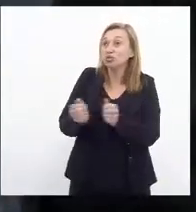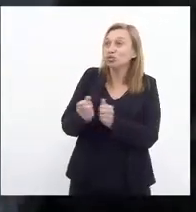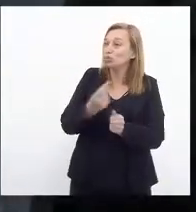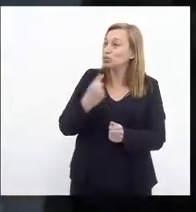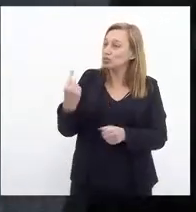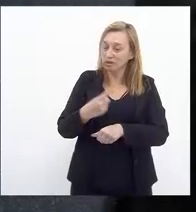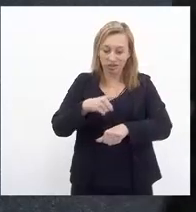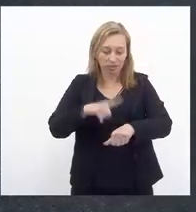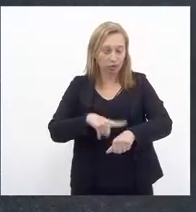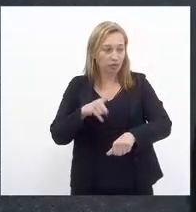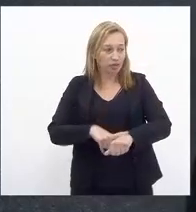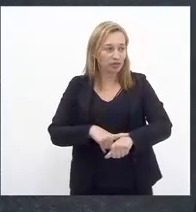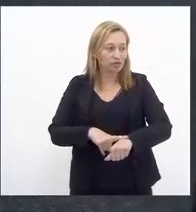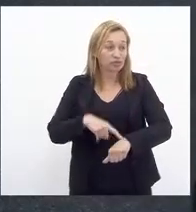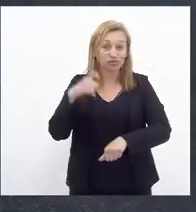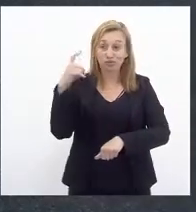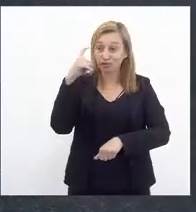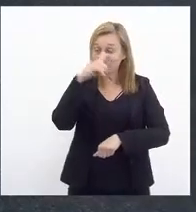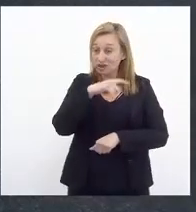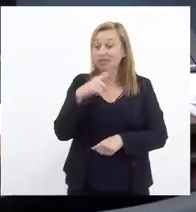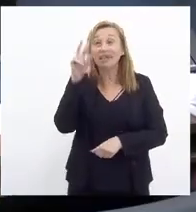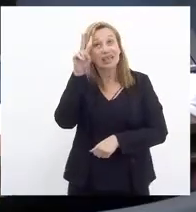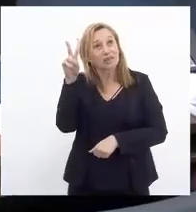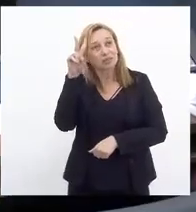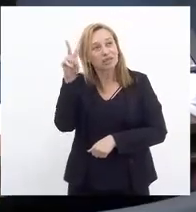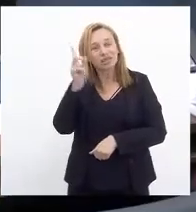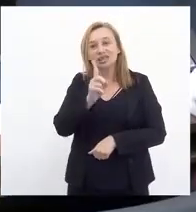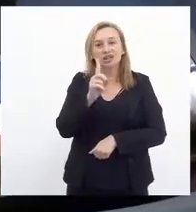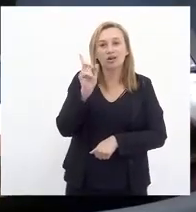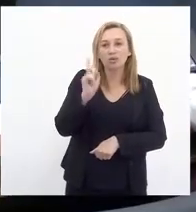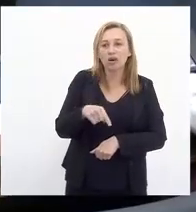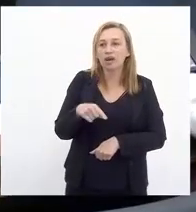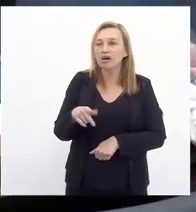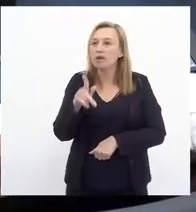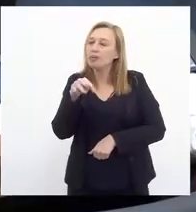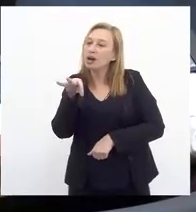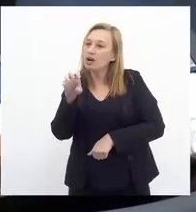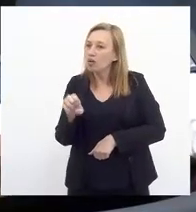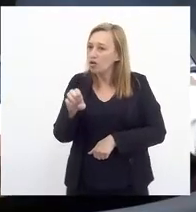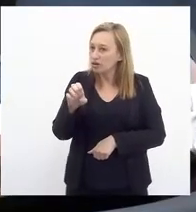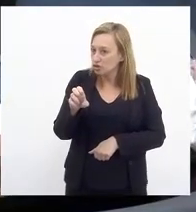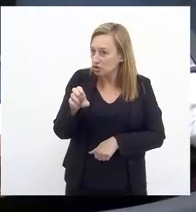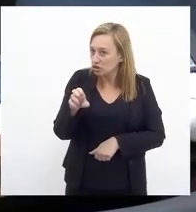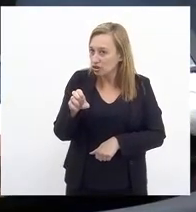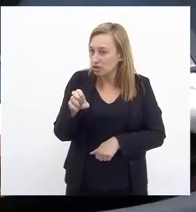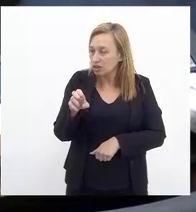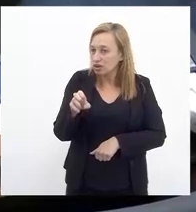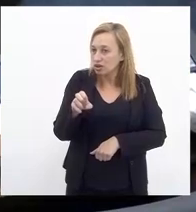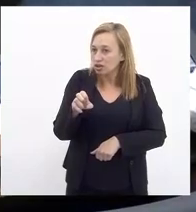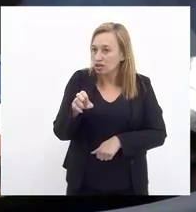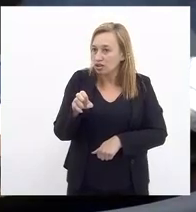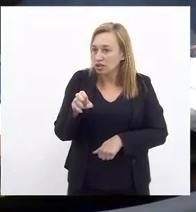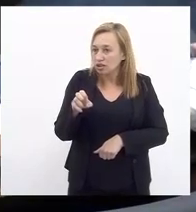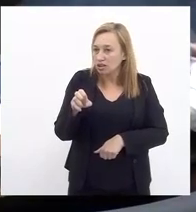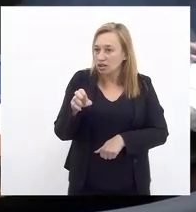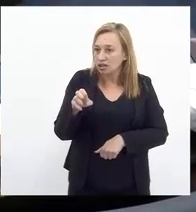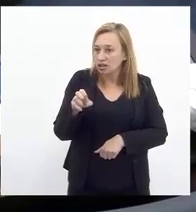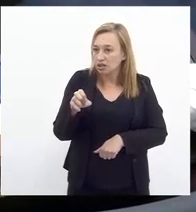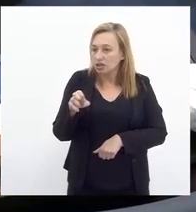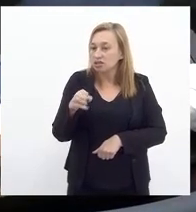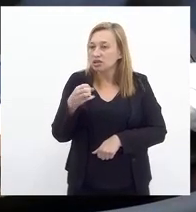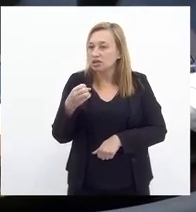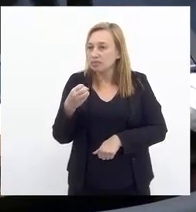conosco nessa batalha Lembrando que não é um pacote de austeridade é um pacote de